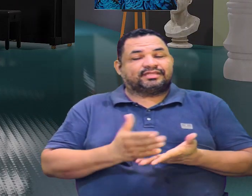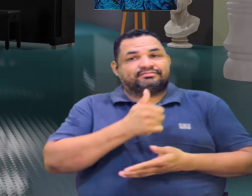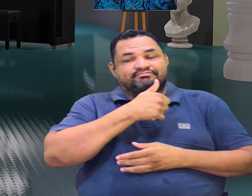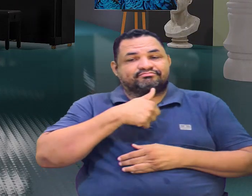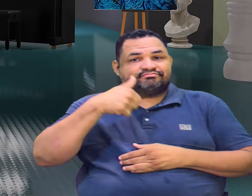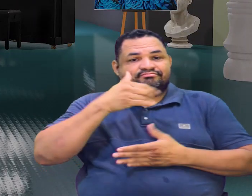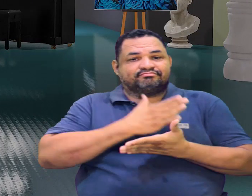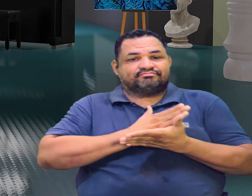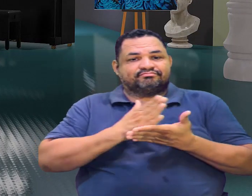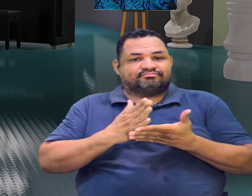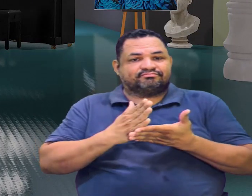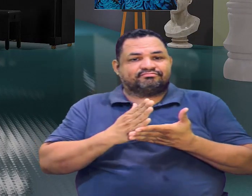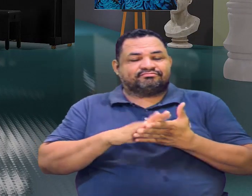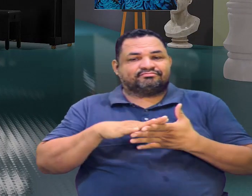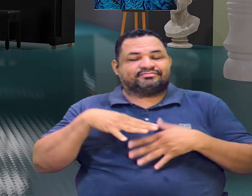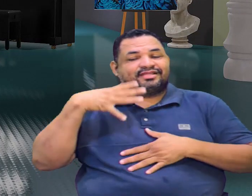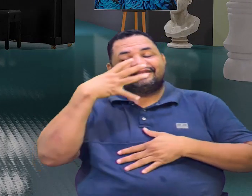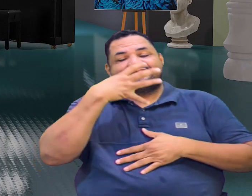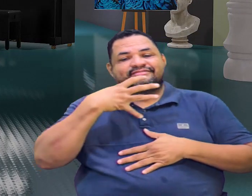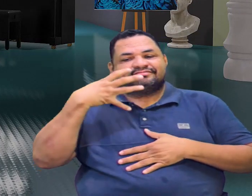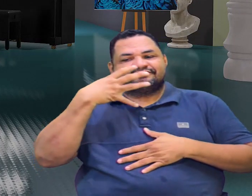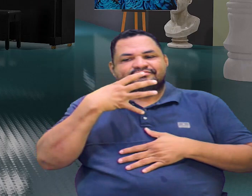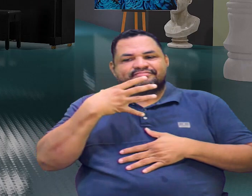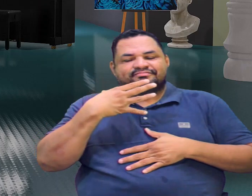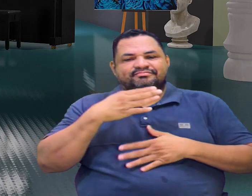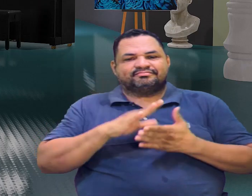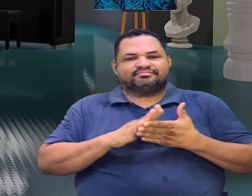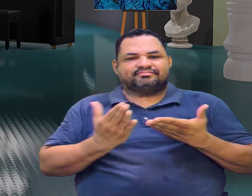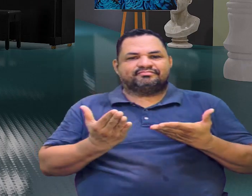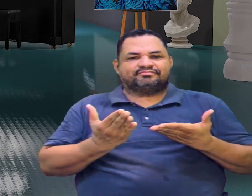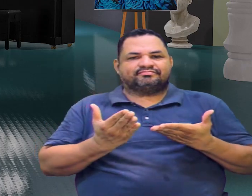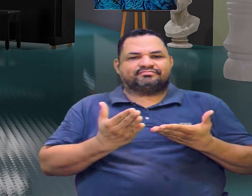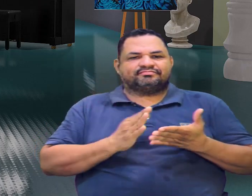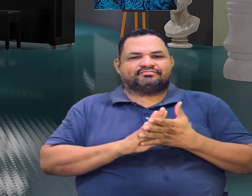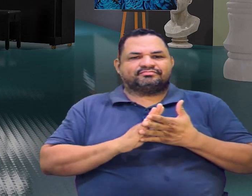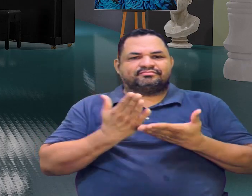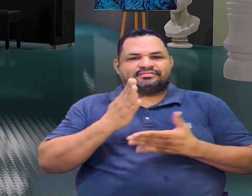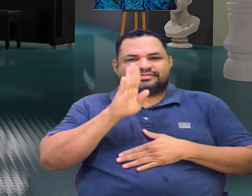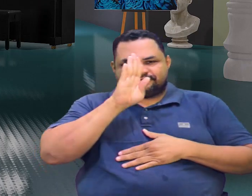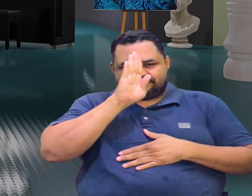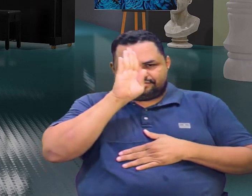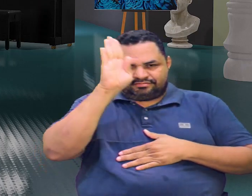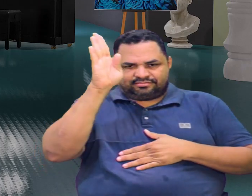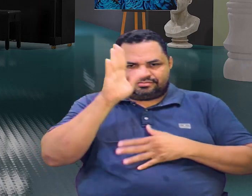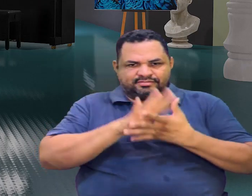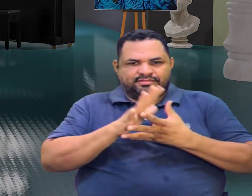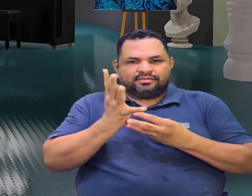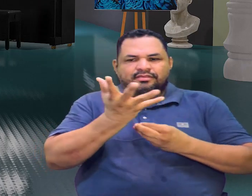do que a gente começar cantando um pouquinho, né, a essência da arte, né?